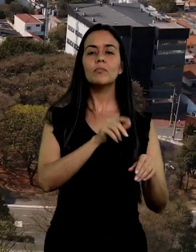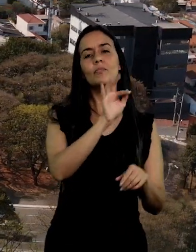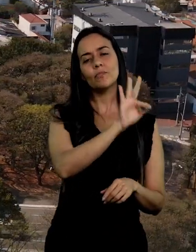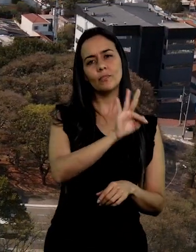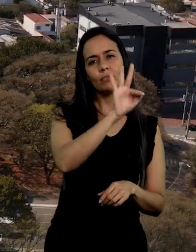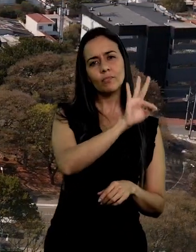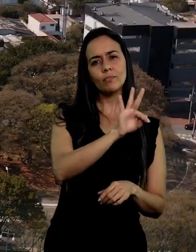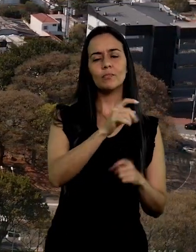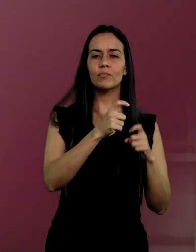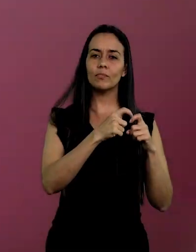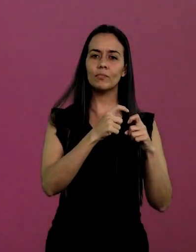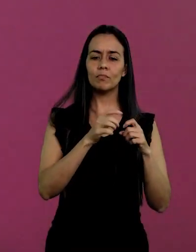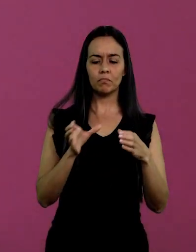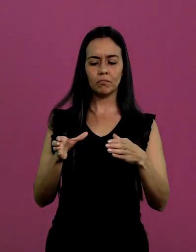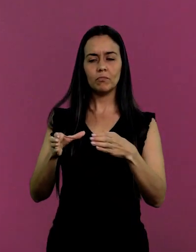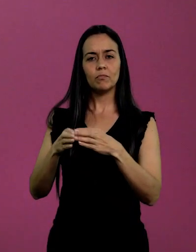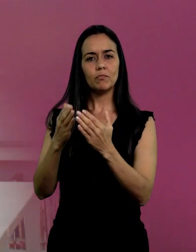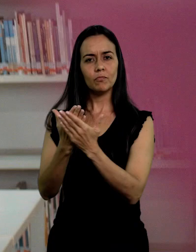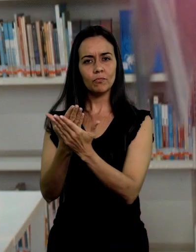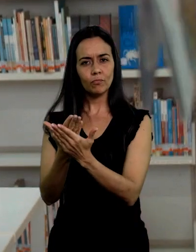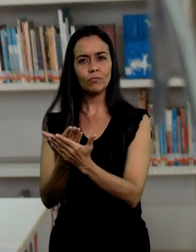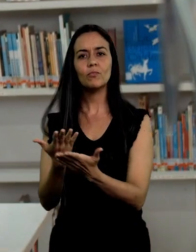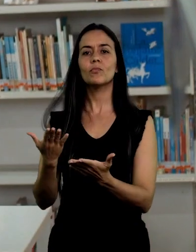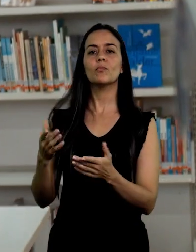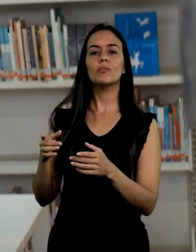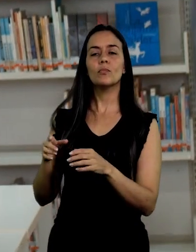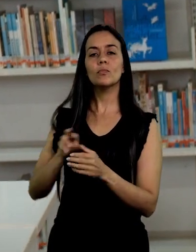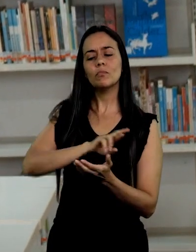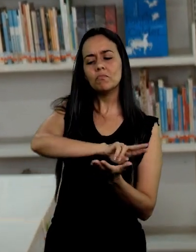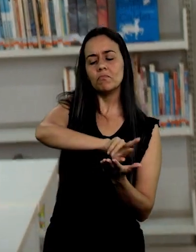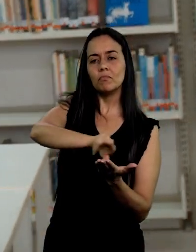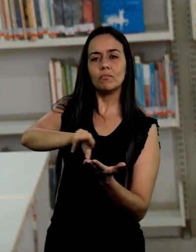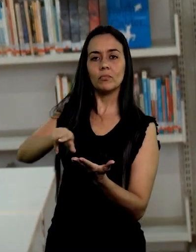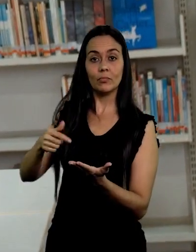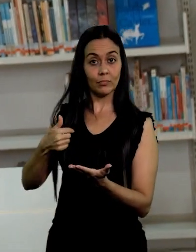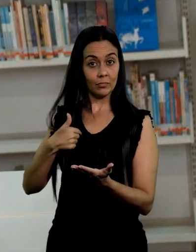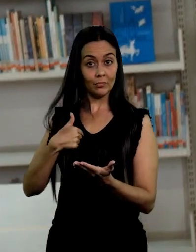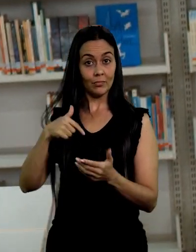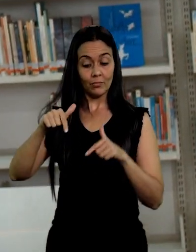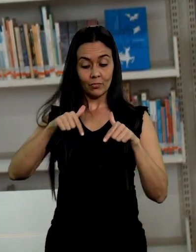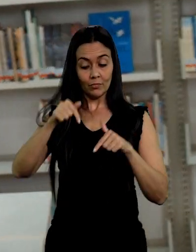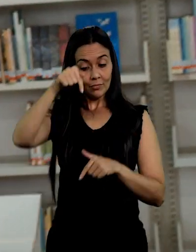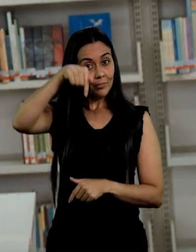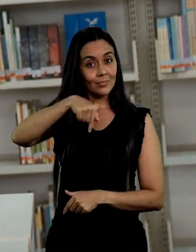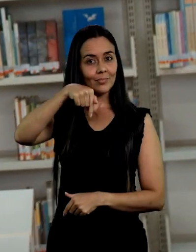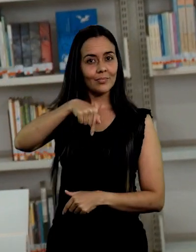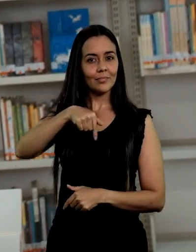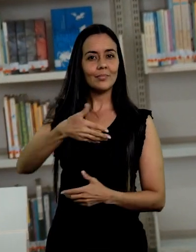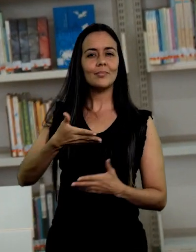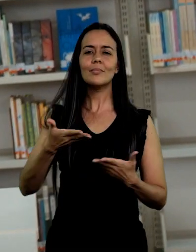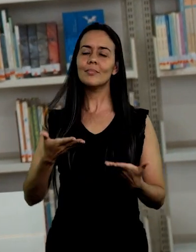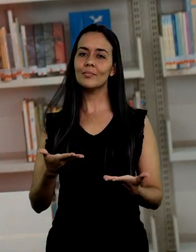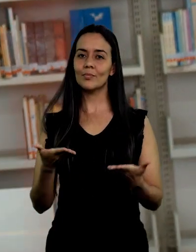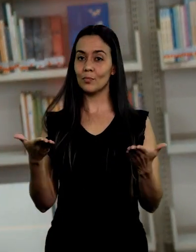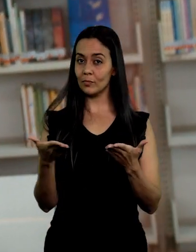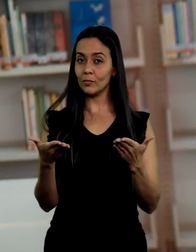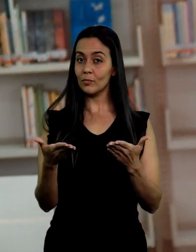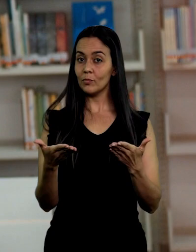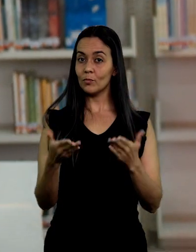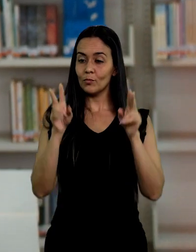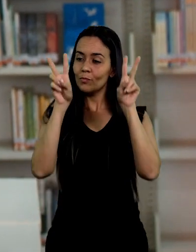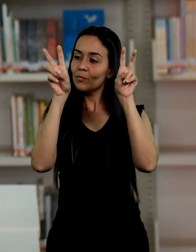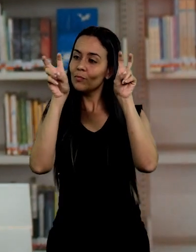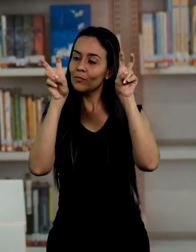E um dos lugares onde eu trabalho é aqui nessa escola. E já que a gente vai tratar de um assunto relacionado à educação, a